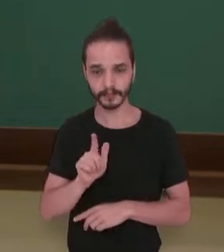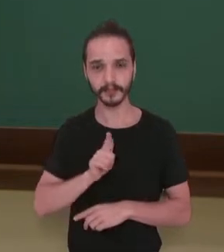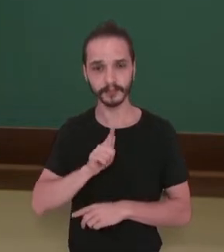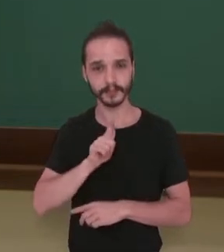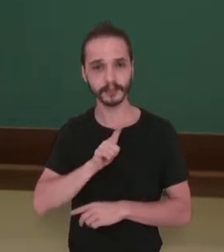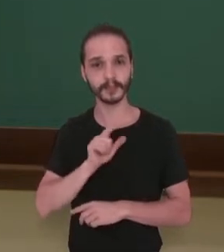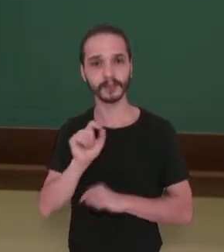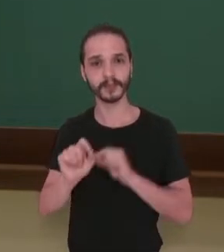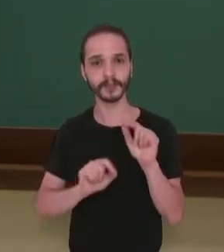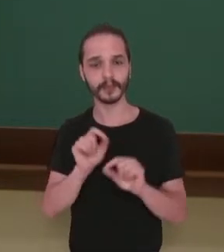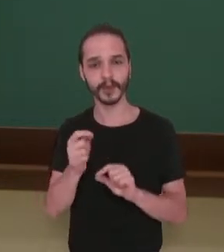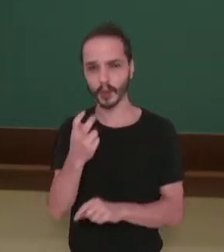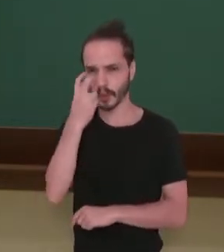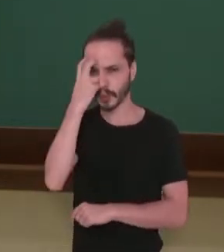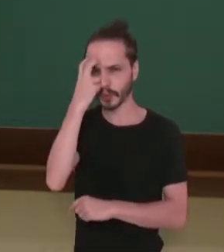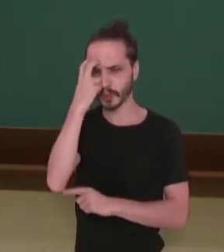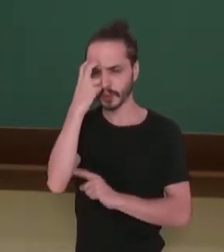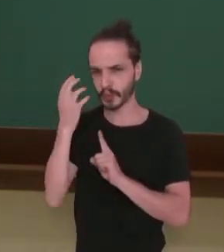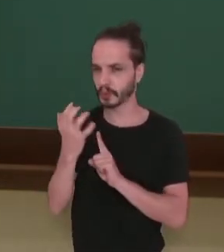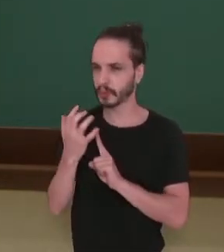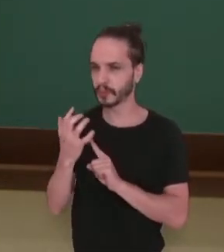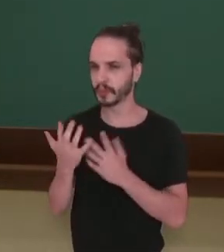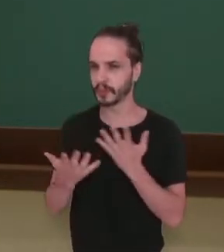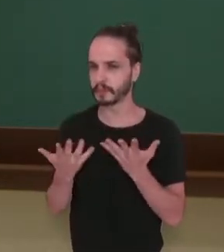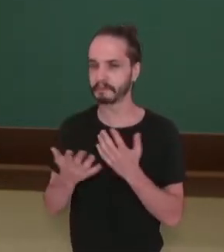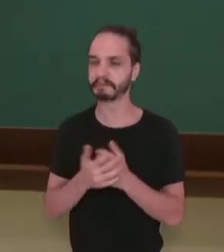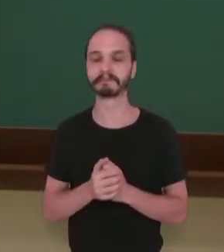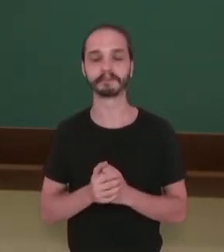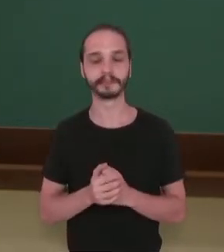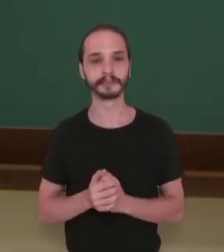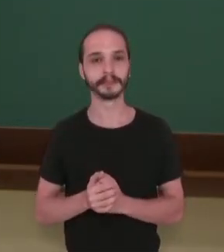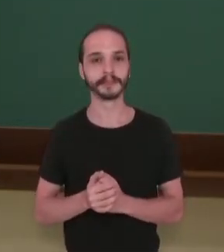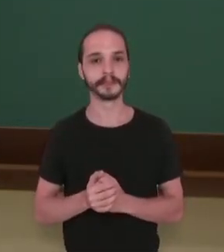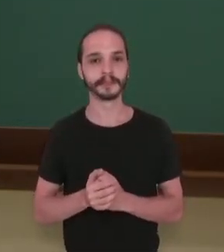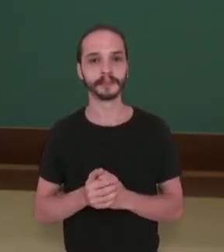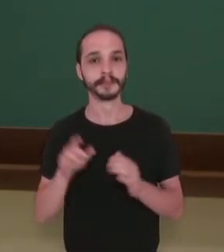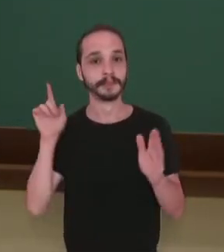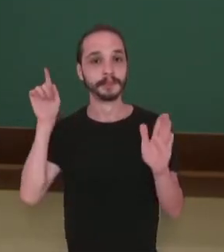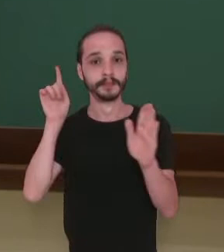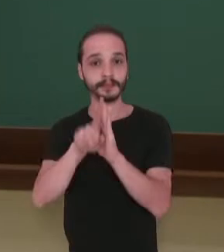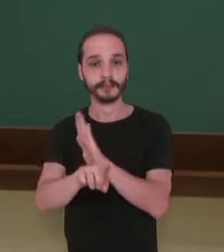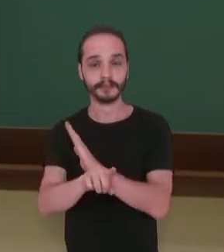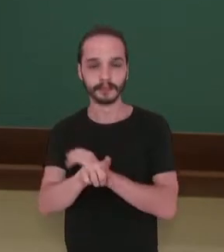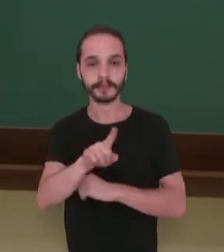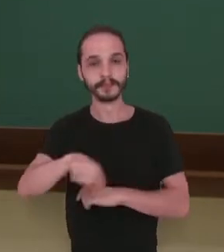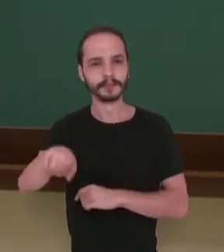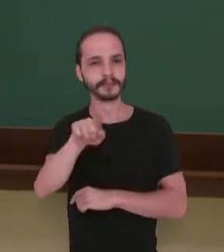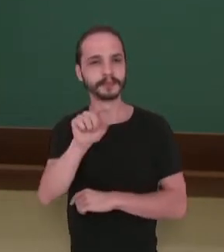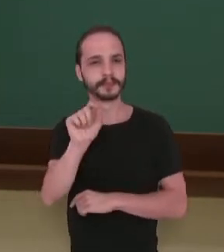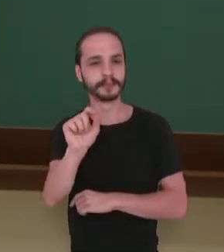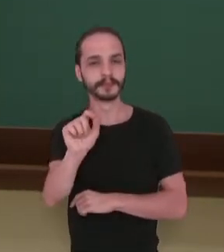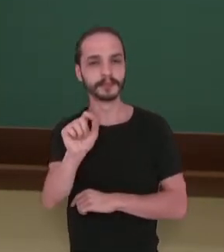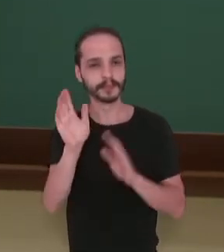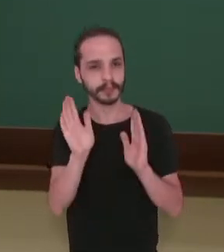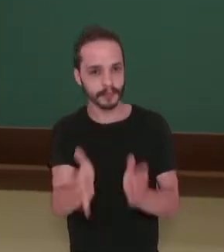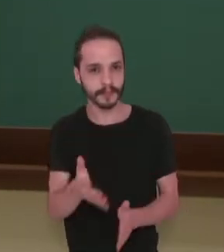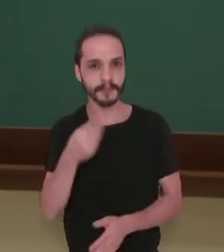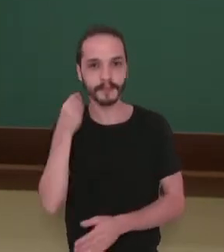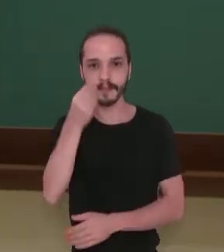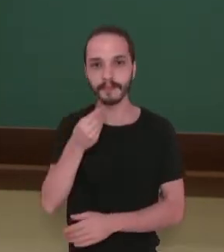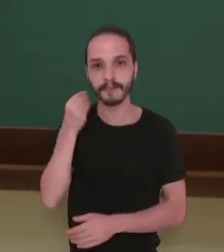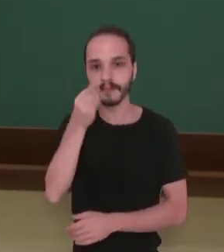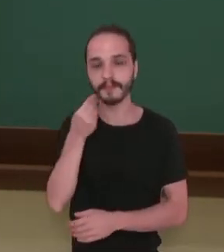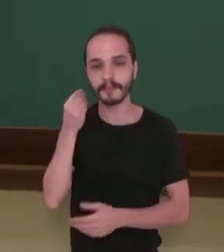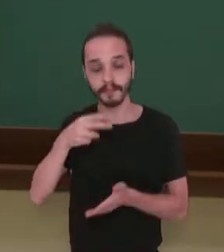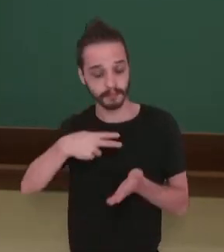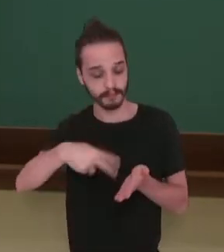na nossa cultura? Então vamos lá, eu pergunto para vocês agora. Já teve alguma vivência de